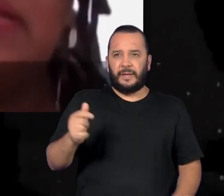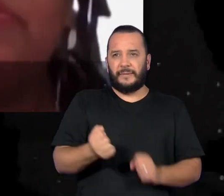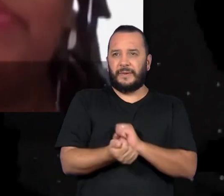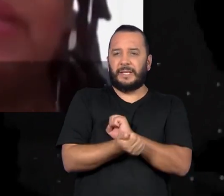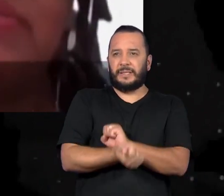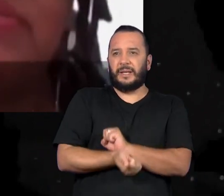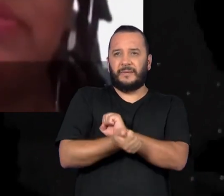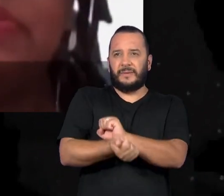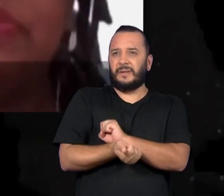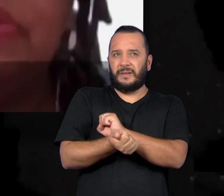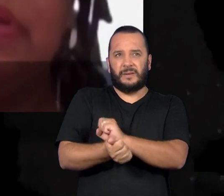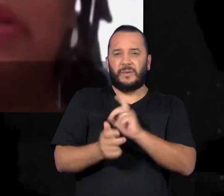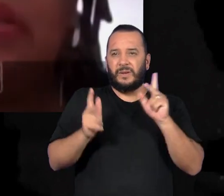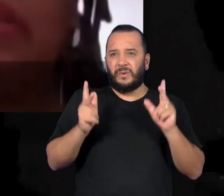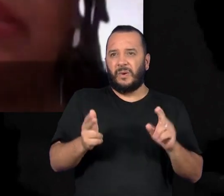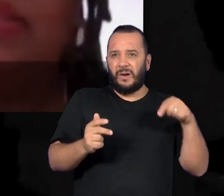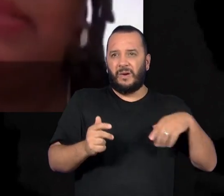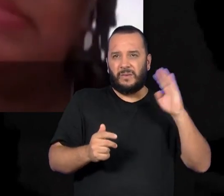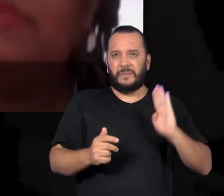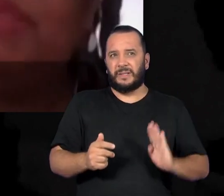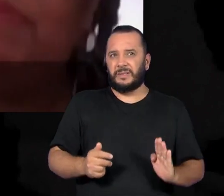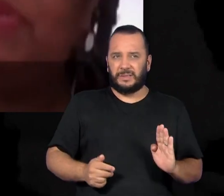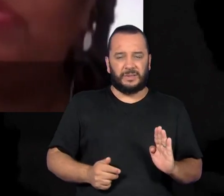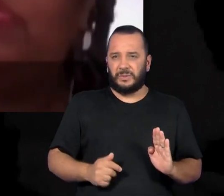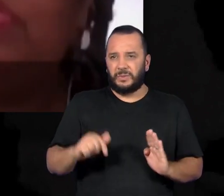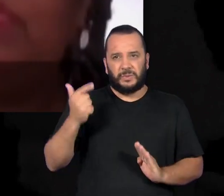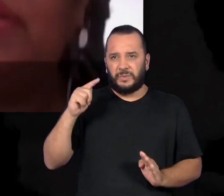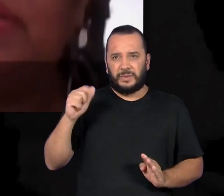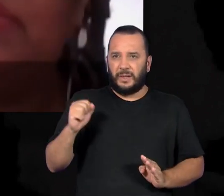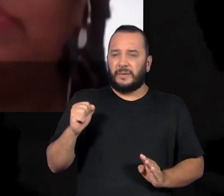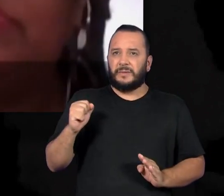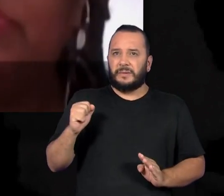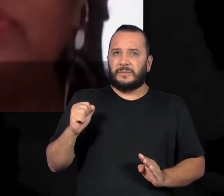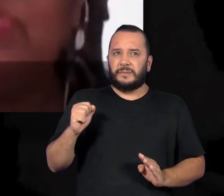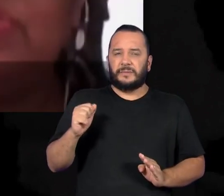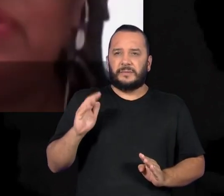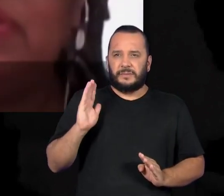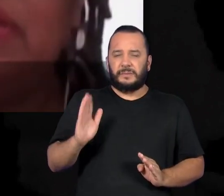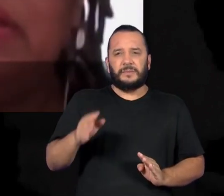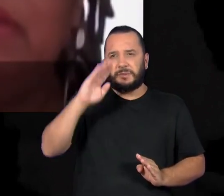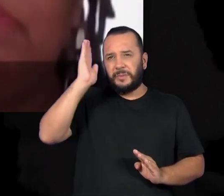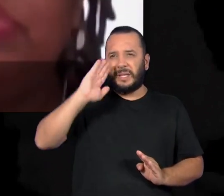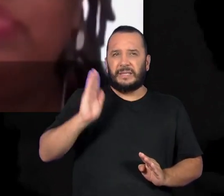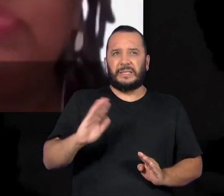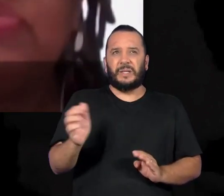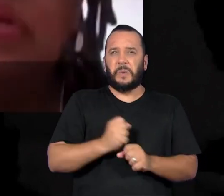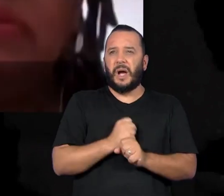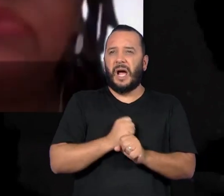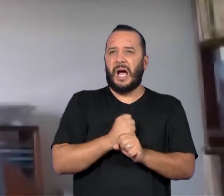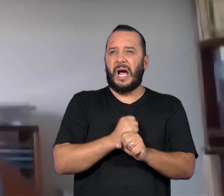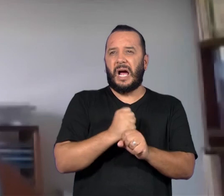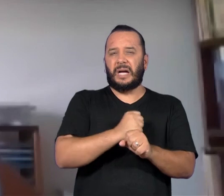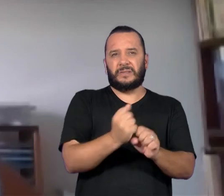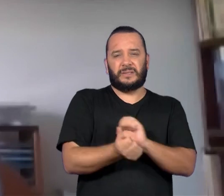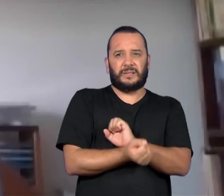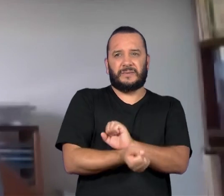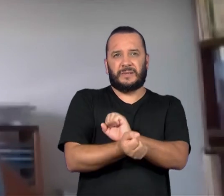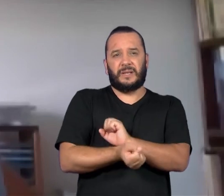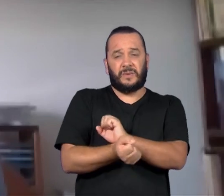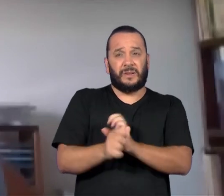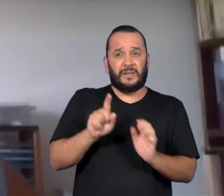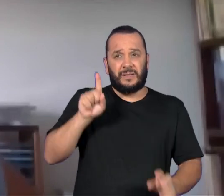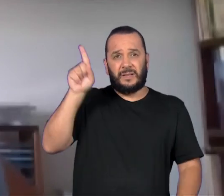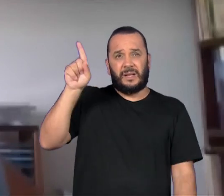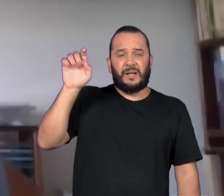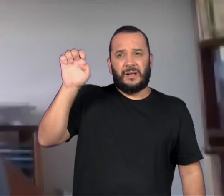escravista que o Brasil se perpetuou aí durante muitos anos, eu acho que você